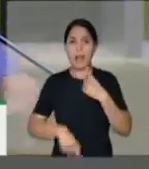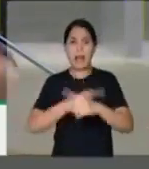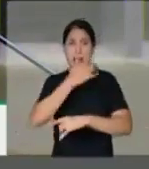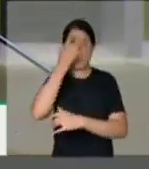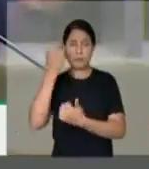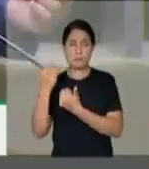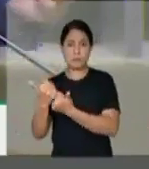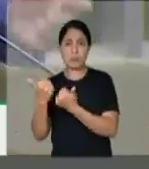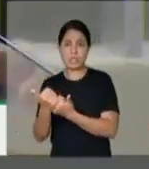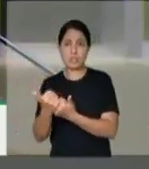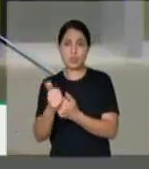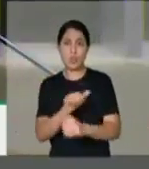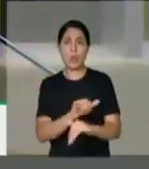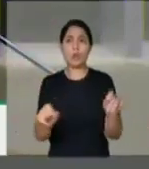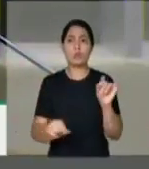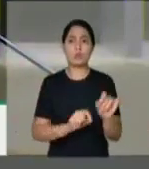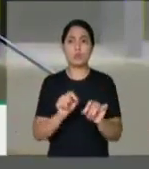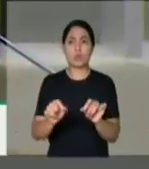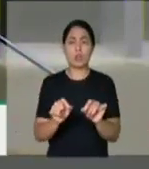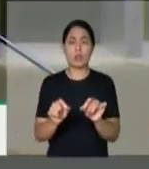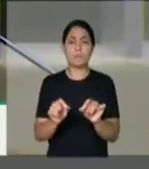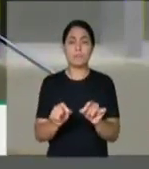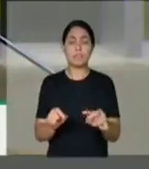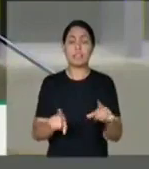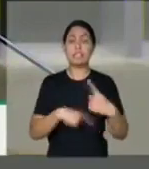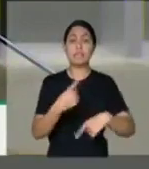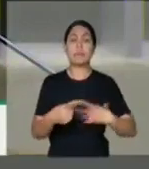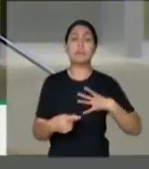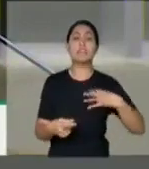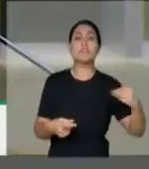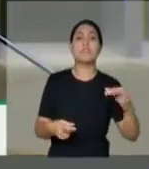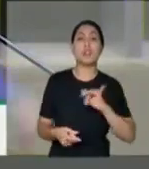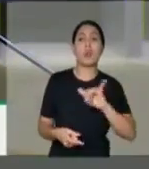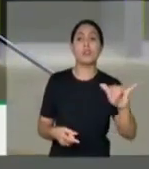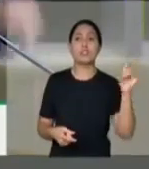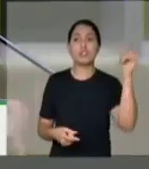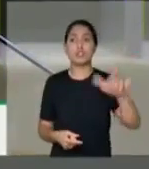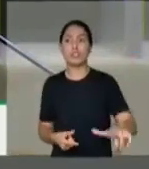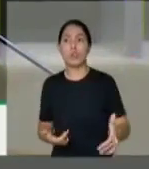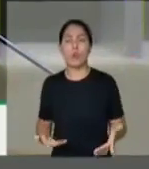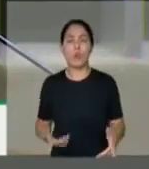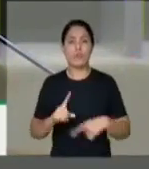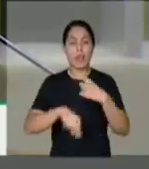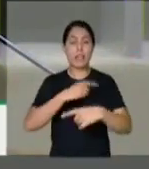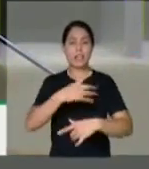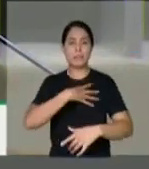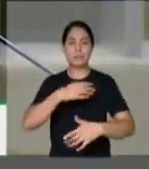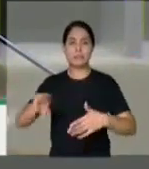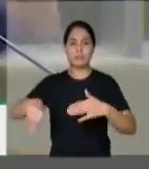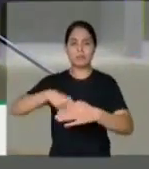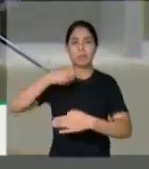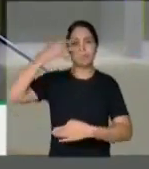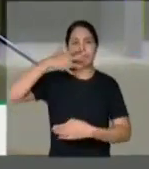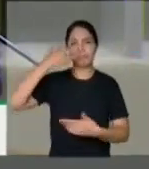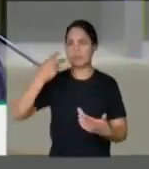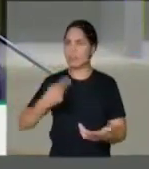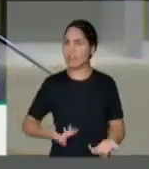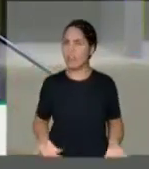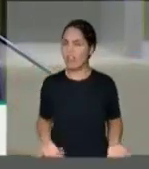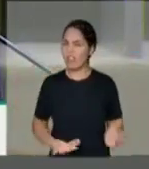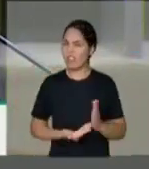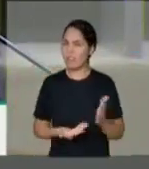assessor reafirma. Depois o filho, que é deputado federal, vem aqui para essa tribuna